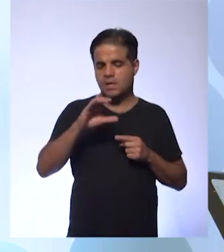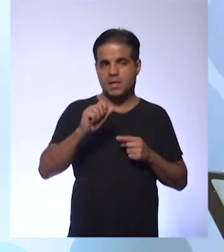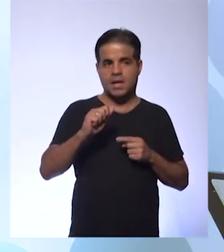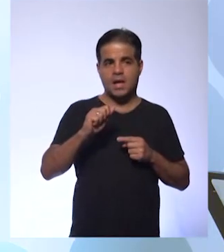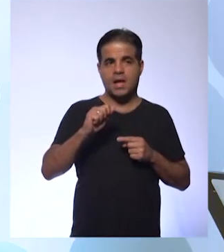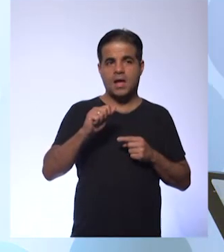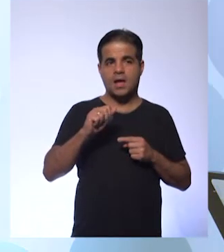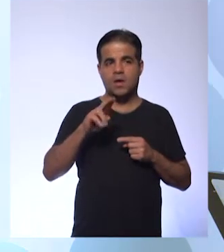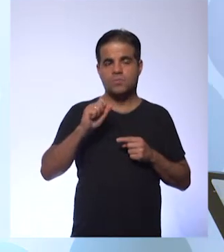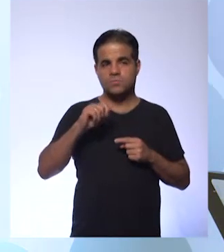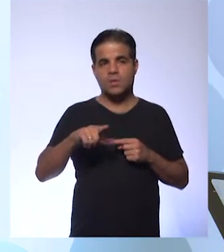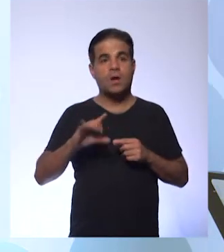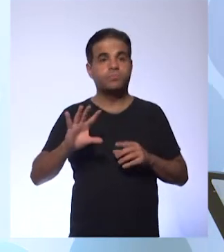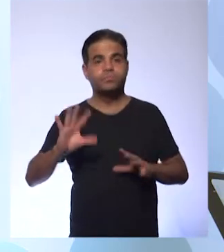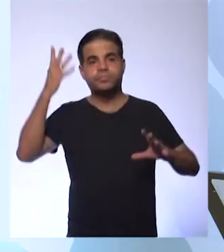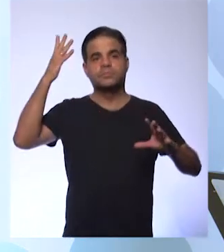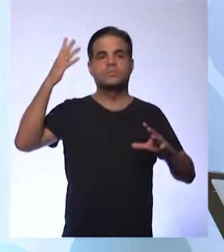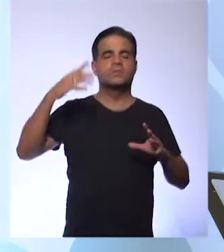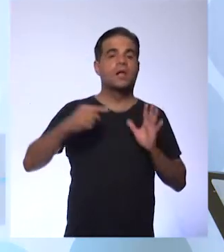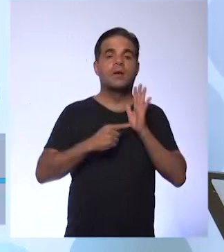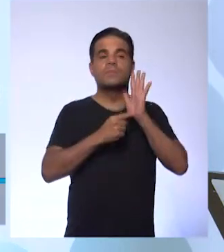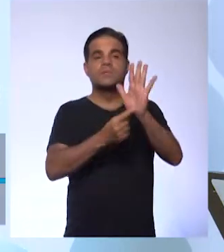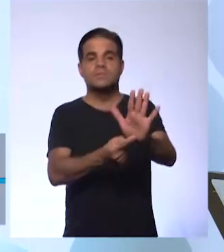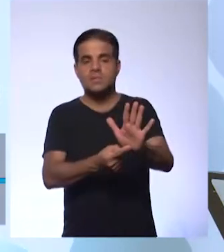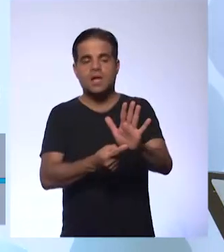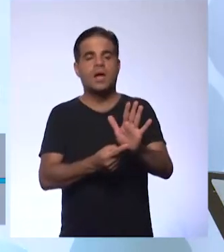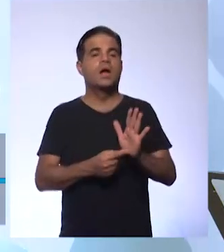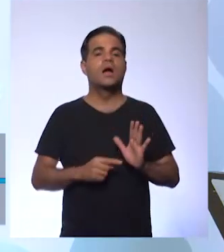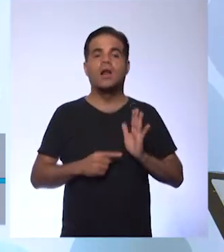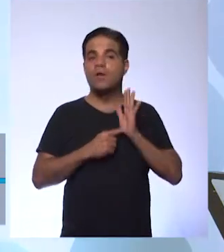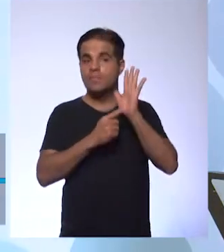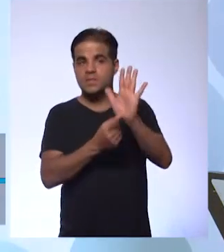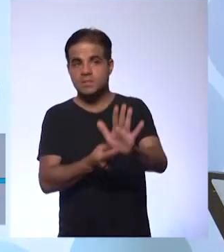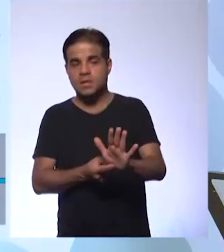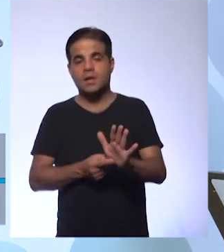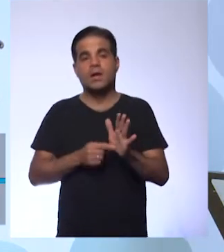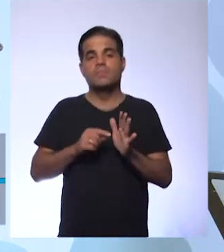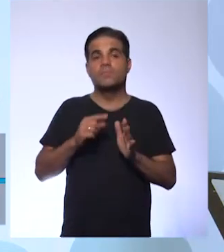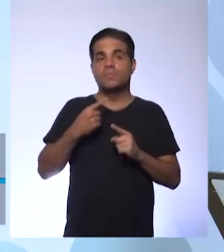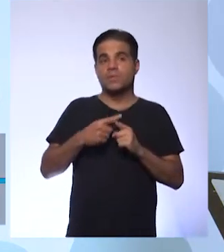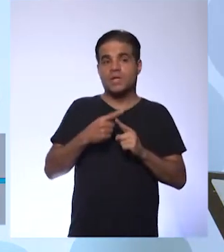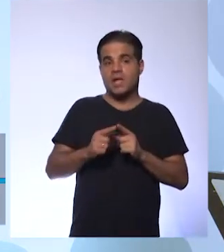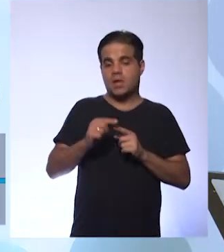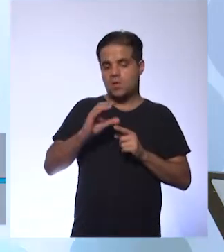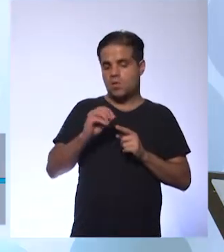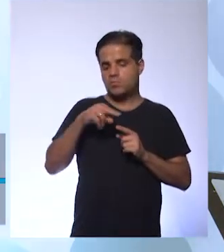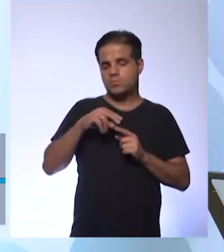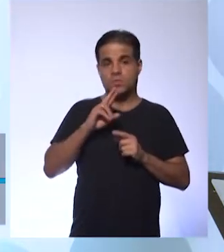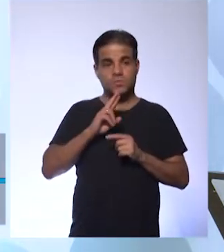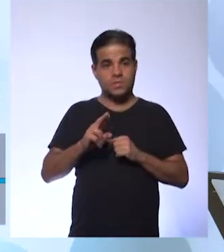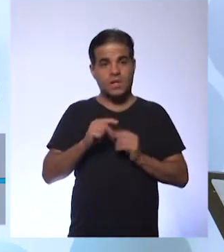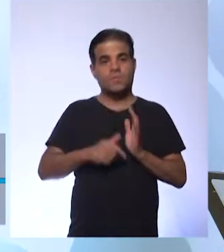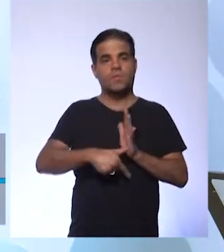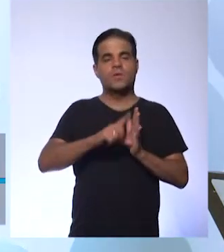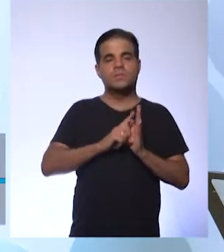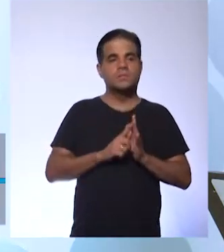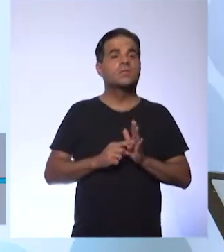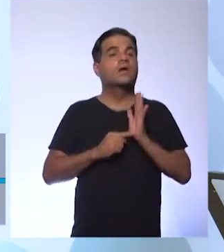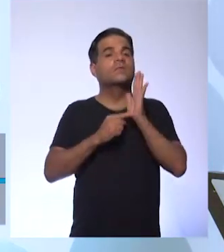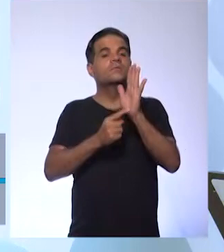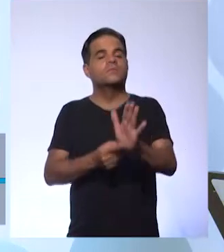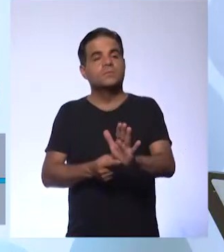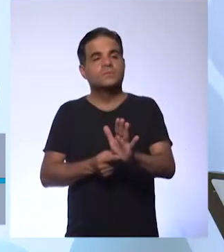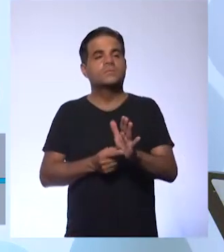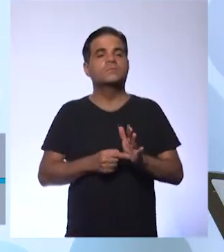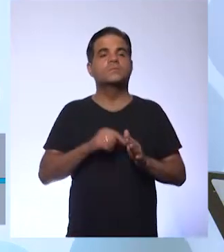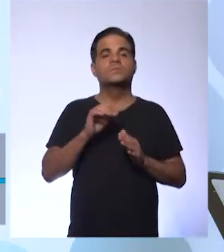Causal é uma causa, ela vai apresentar a causa, porque a consequência veio antes. E consecutiva, ela vai apresentar